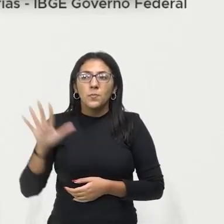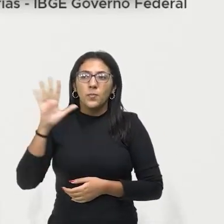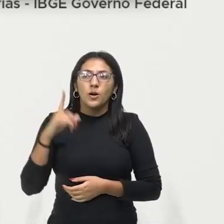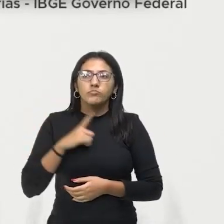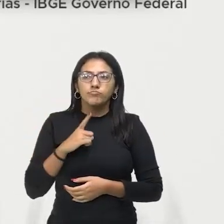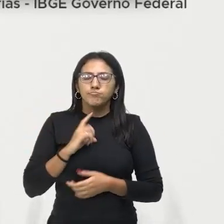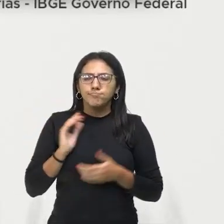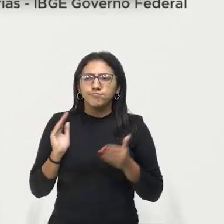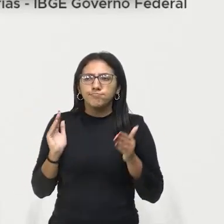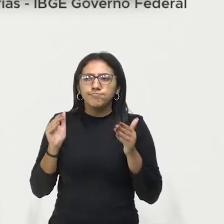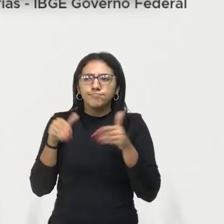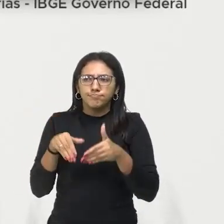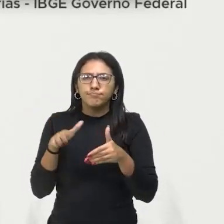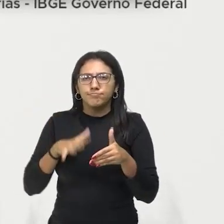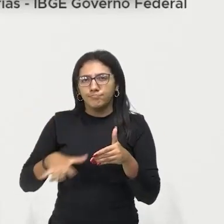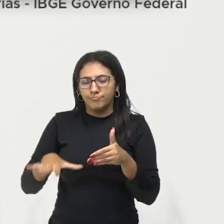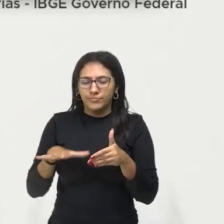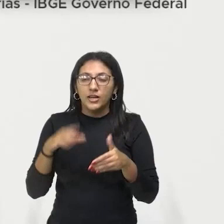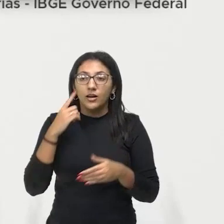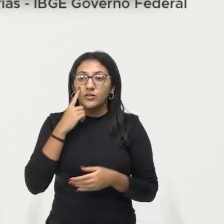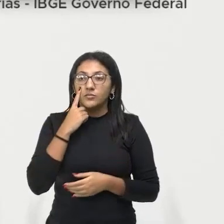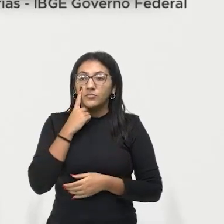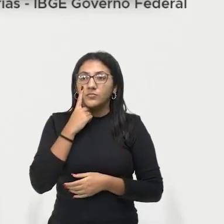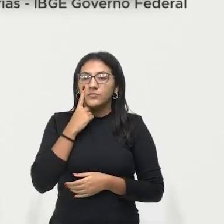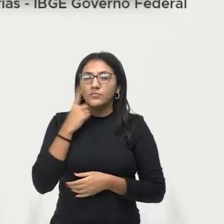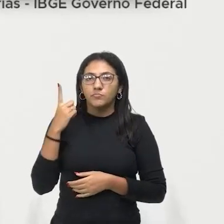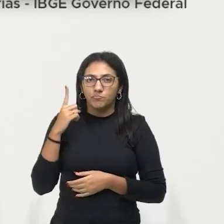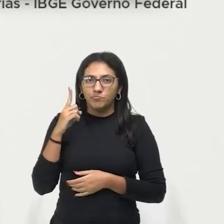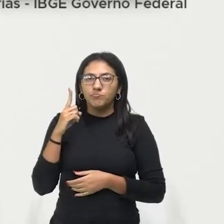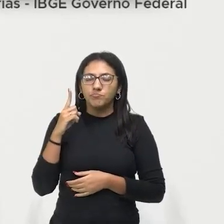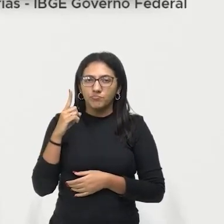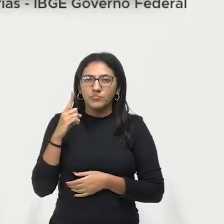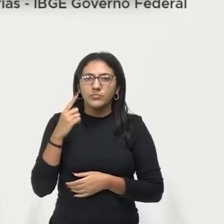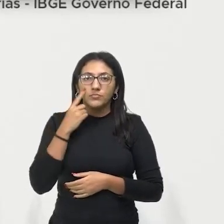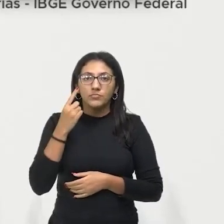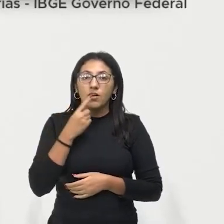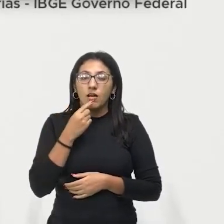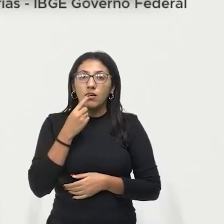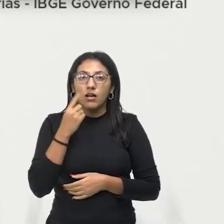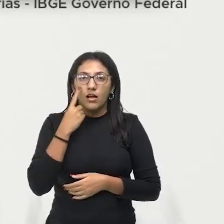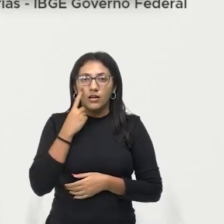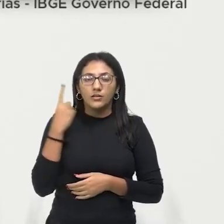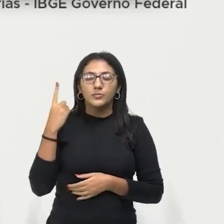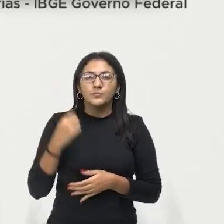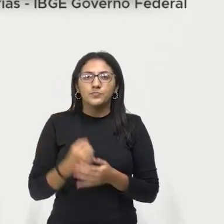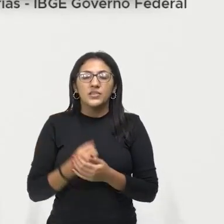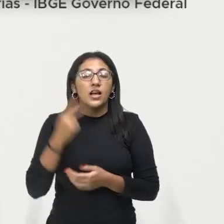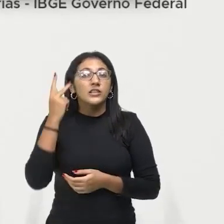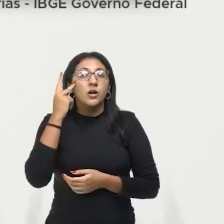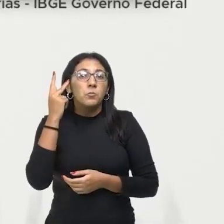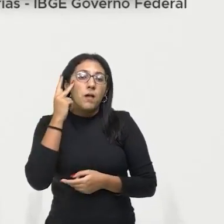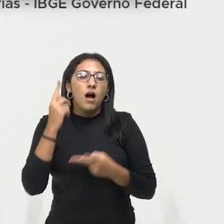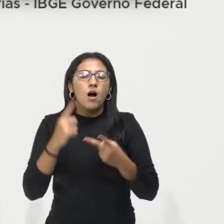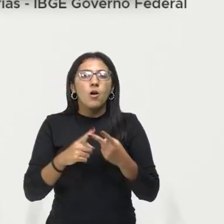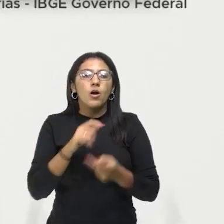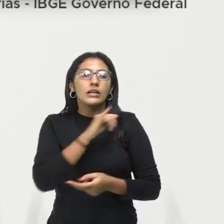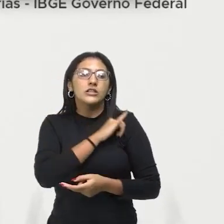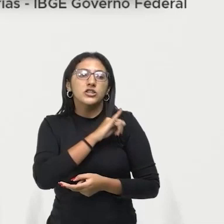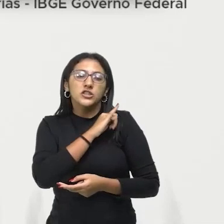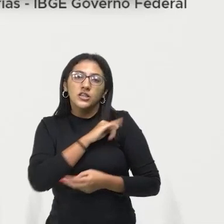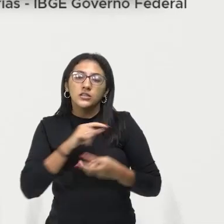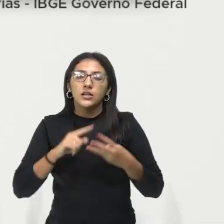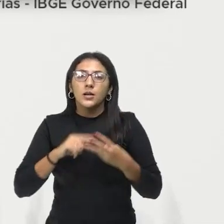mapa, eu tenho para vocês as áreas de grande concentração industrial. Ó, vou circular para vocês aqui, tá